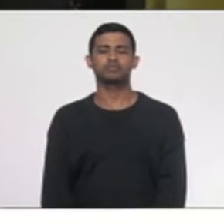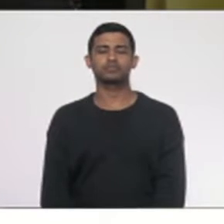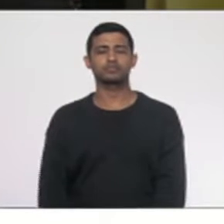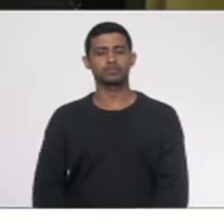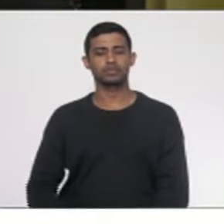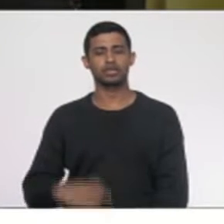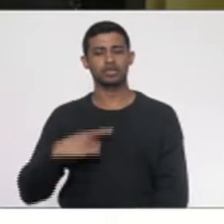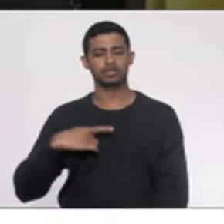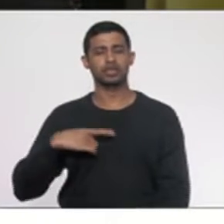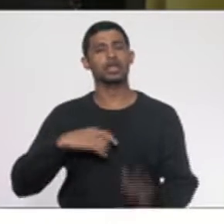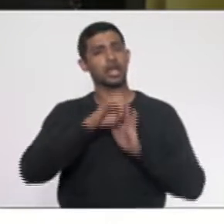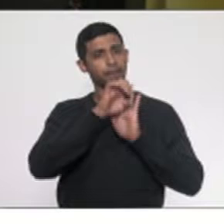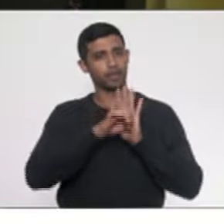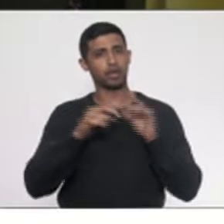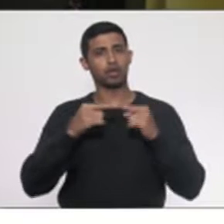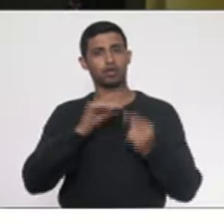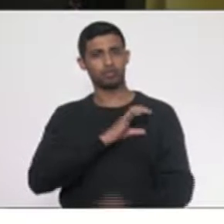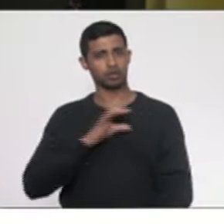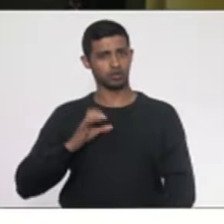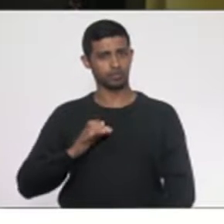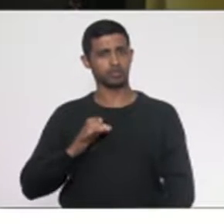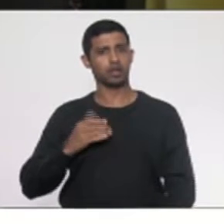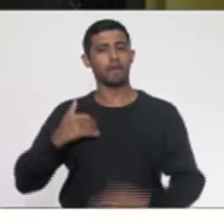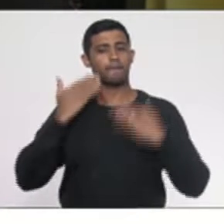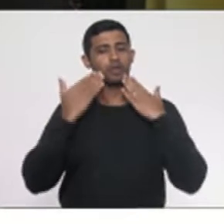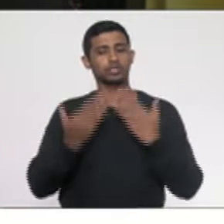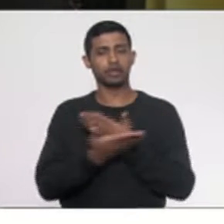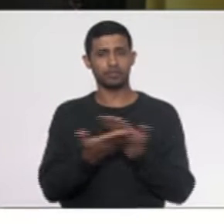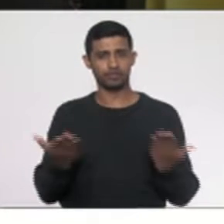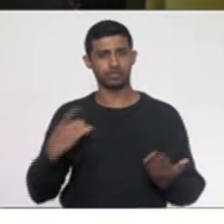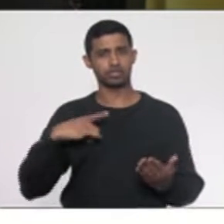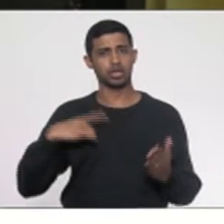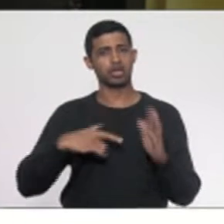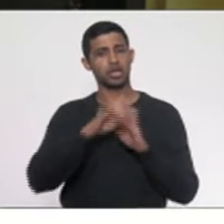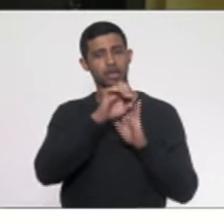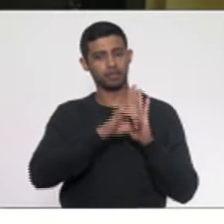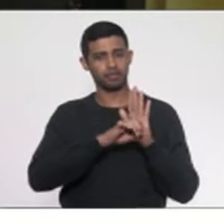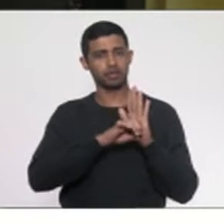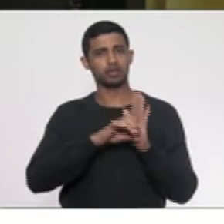Emendas da comissão. Foram apresentadas as seguintes emendas. Emenda